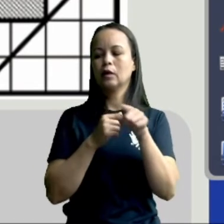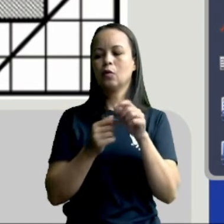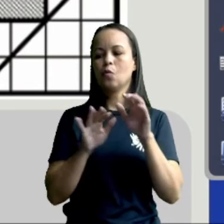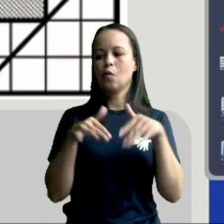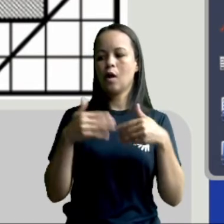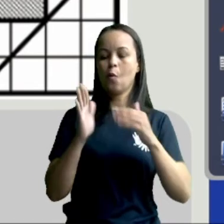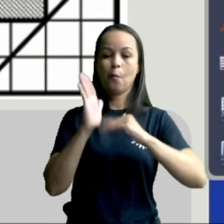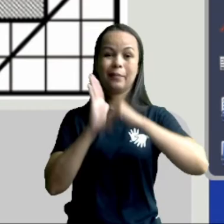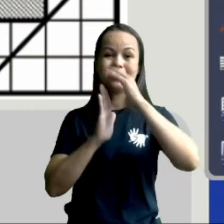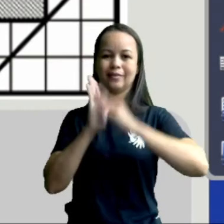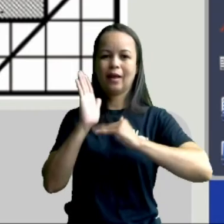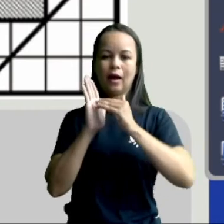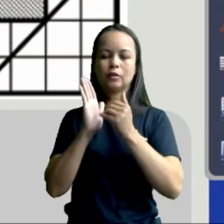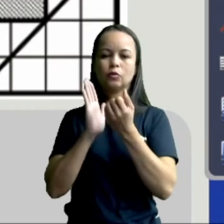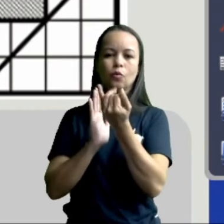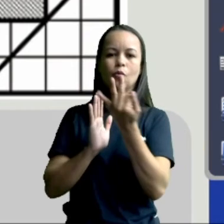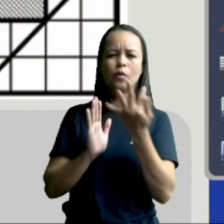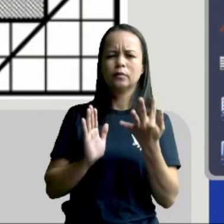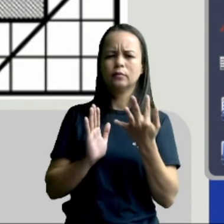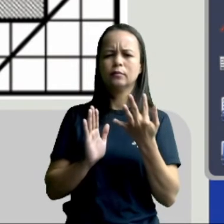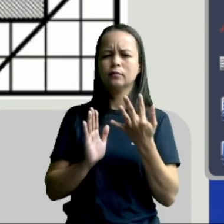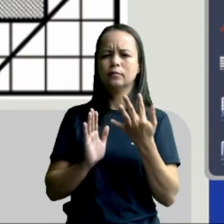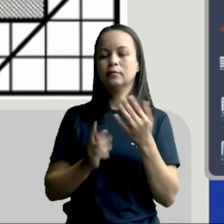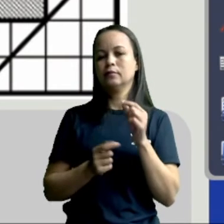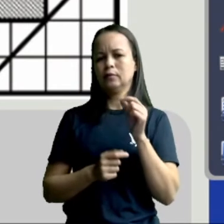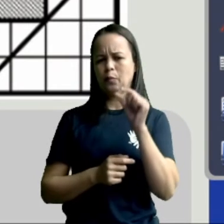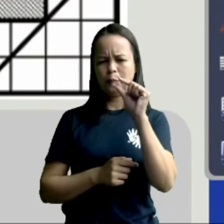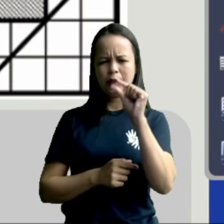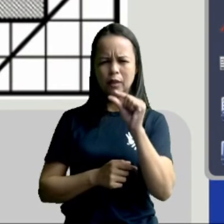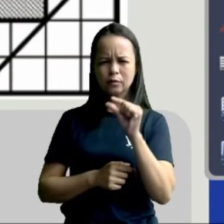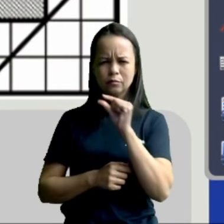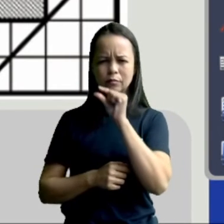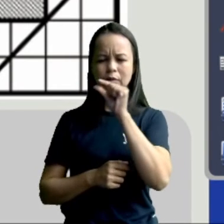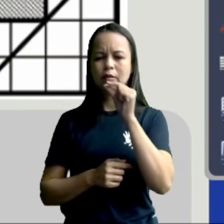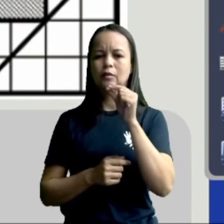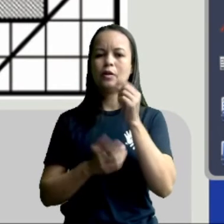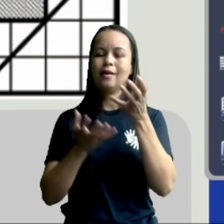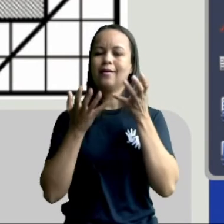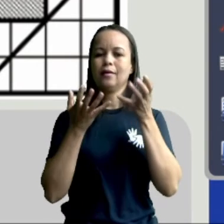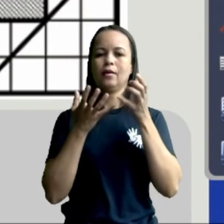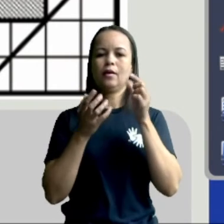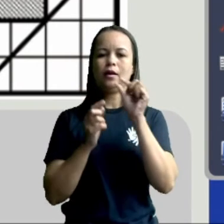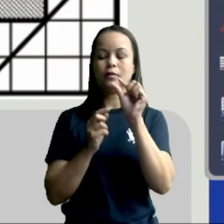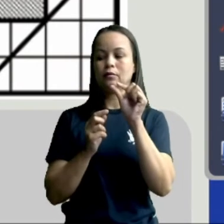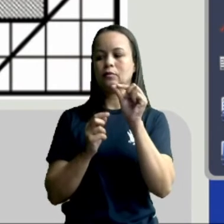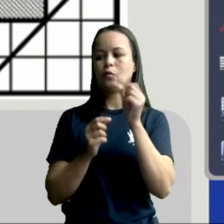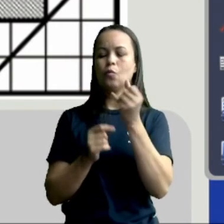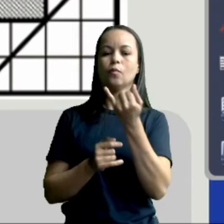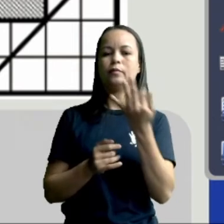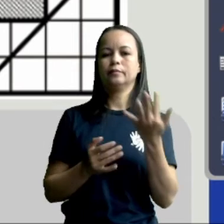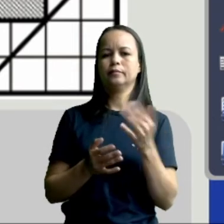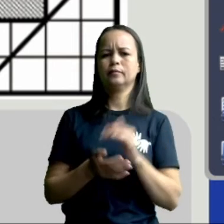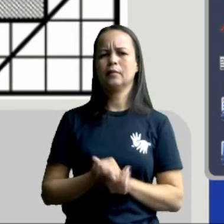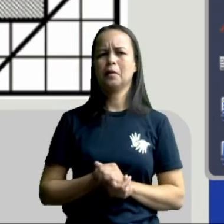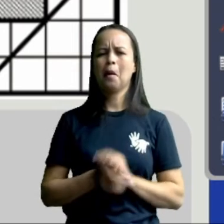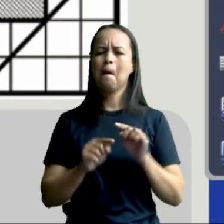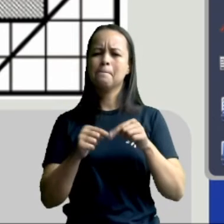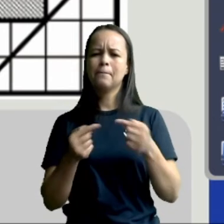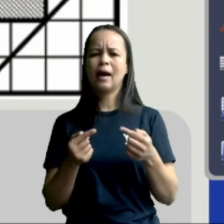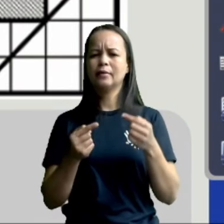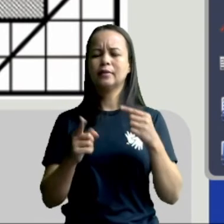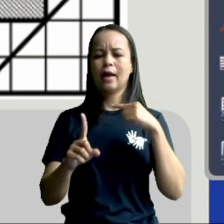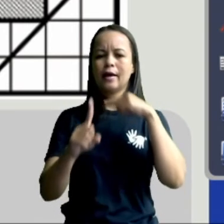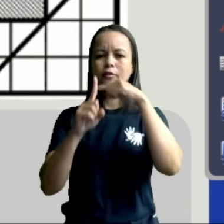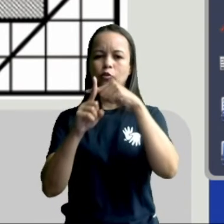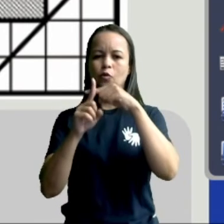pintado? Gente, o quadrado pintado não é o pequenininho? Ele quer o perímetro do quadrado pequenininho, esse daqui. Mas perímetro é a